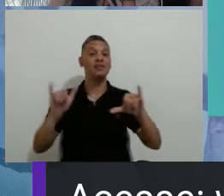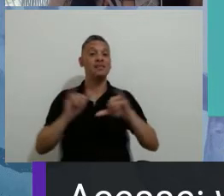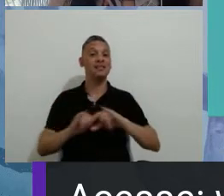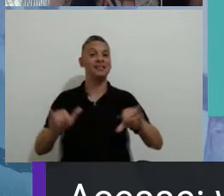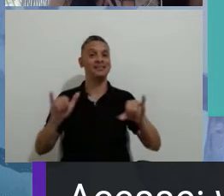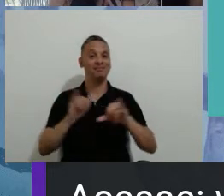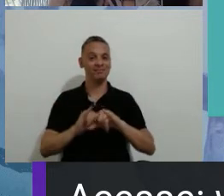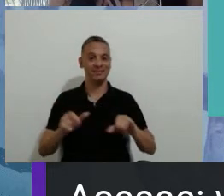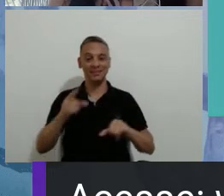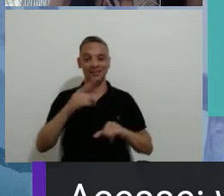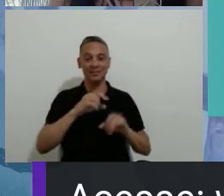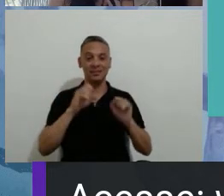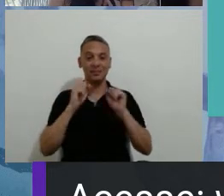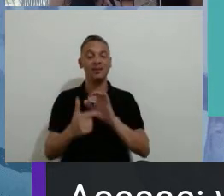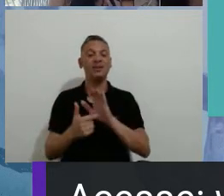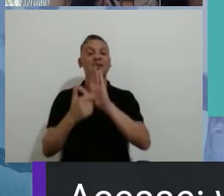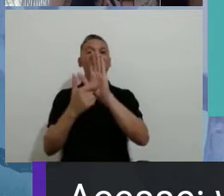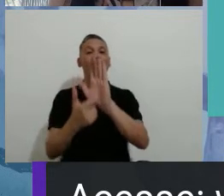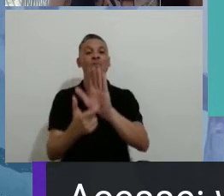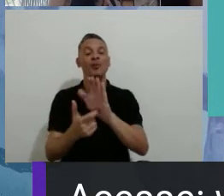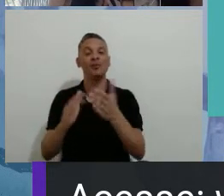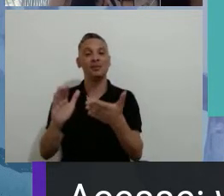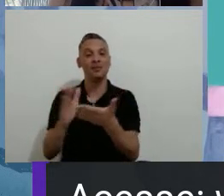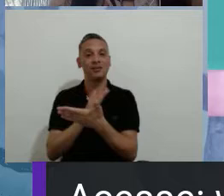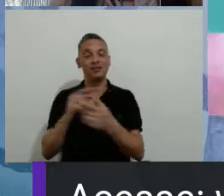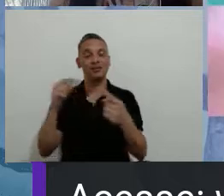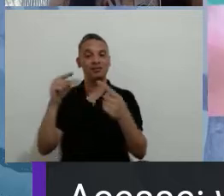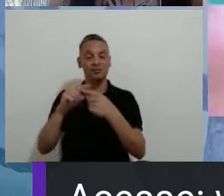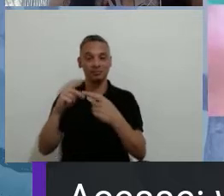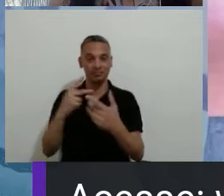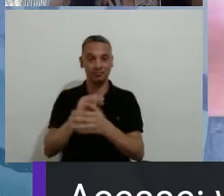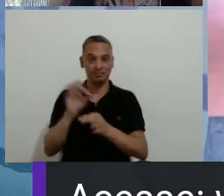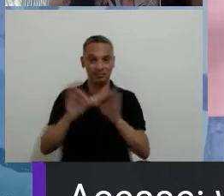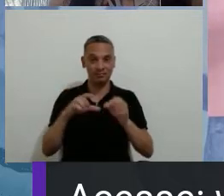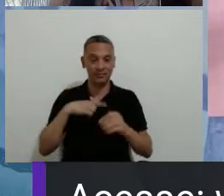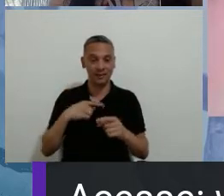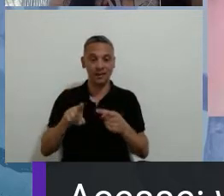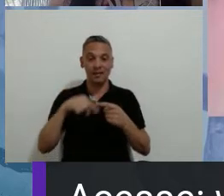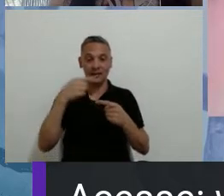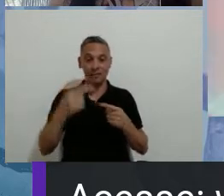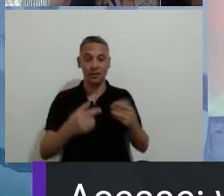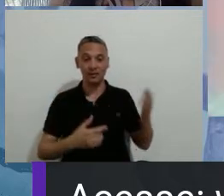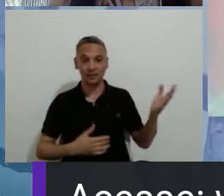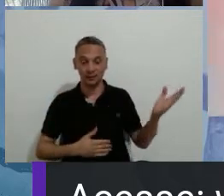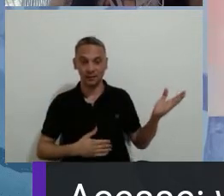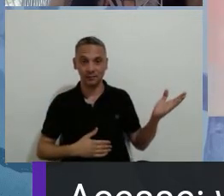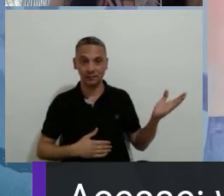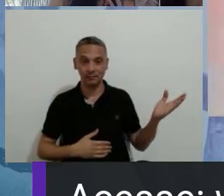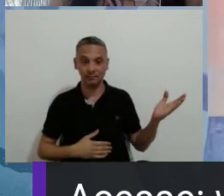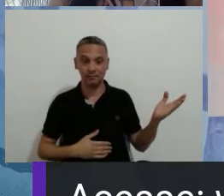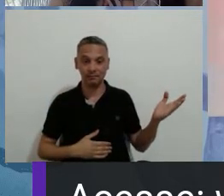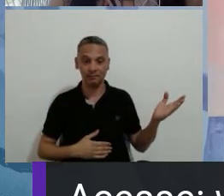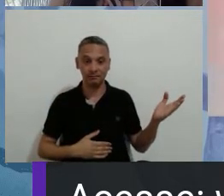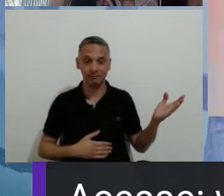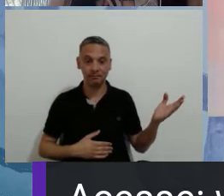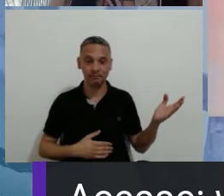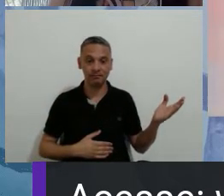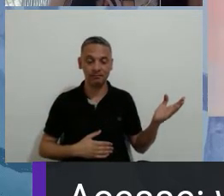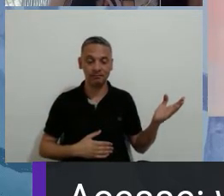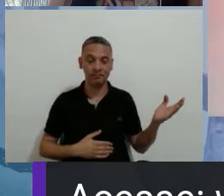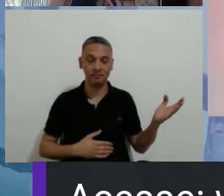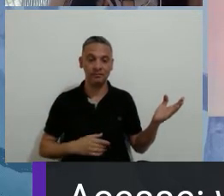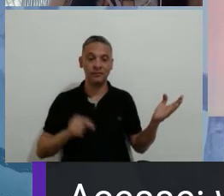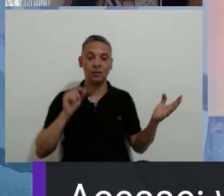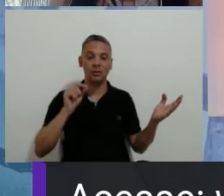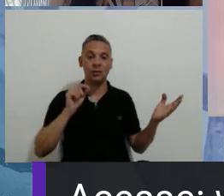gente possa apresentar algumas ações de destaque no campo da primeira infância, e logo depois os e as realizadoras